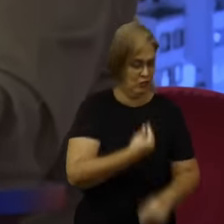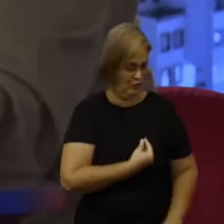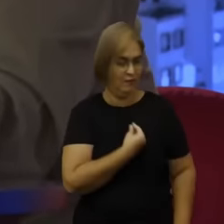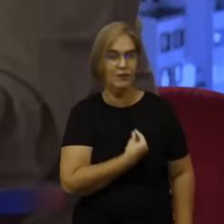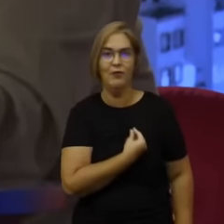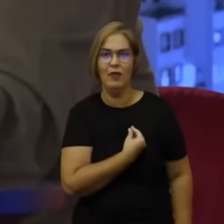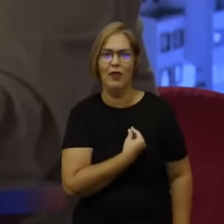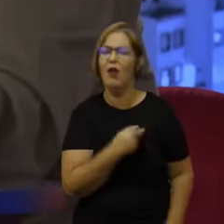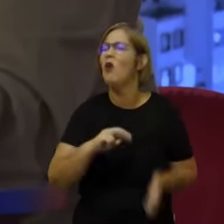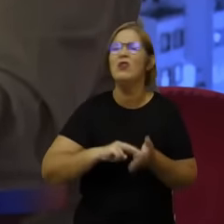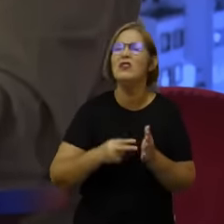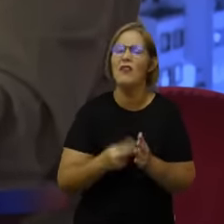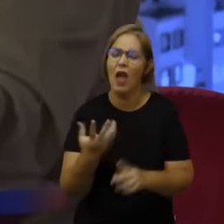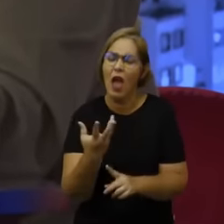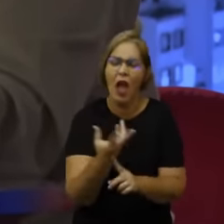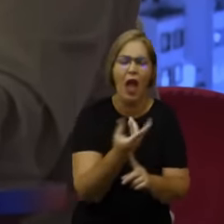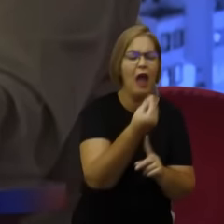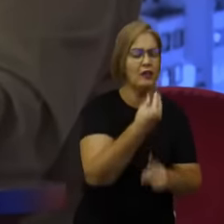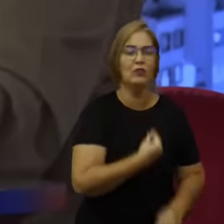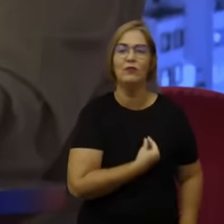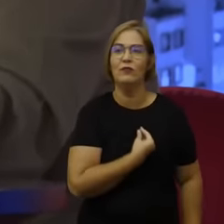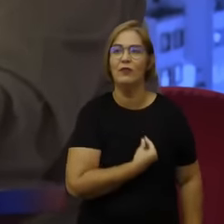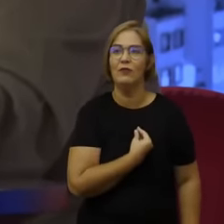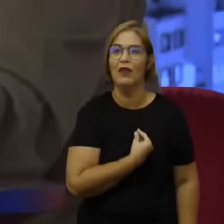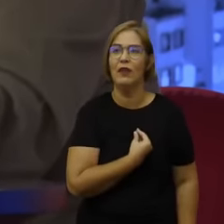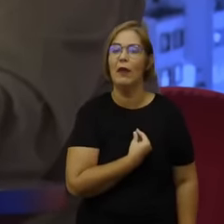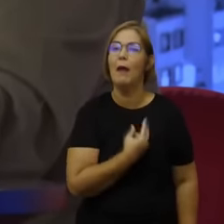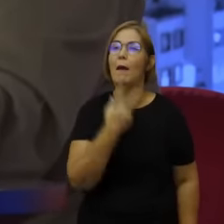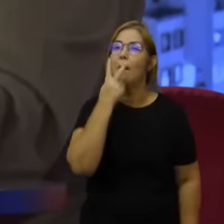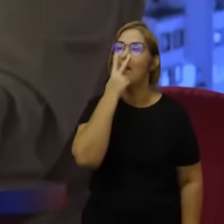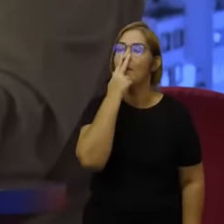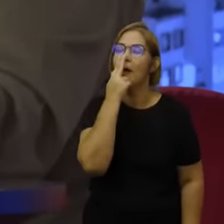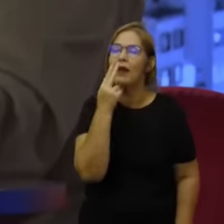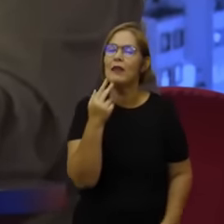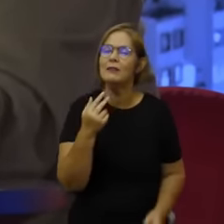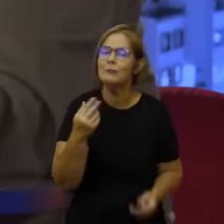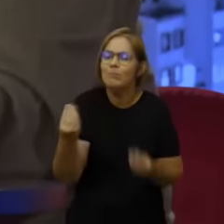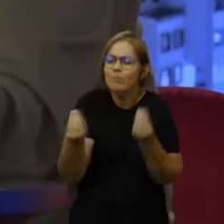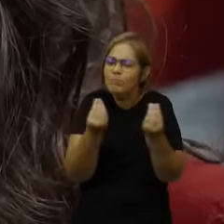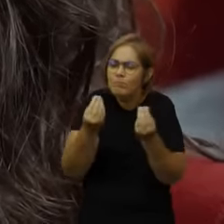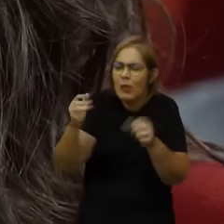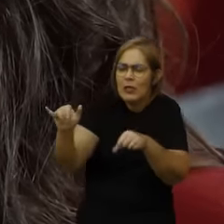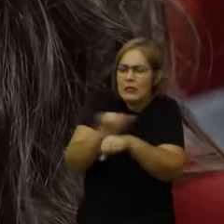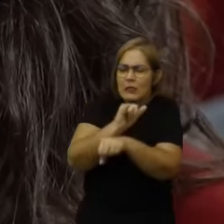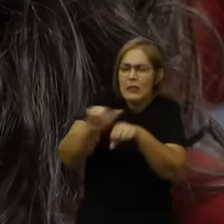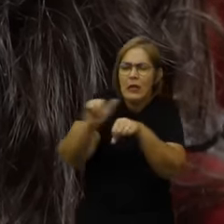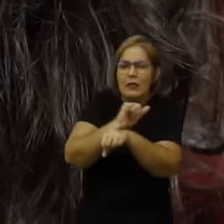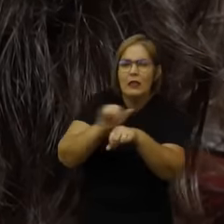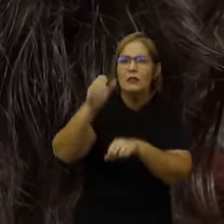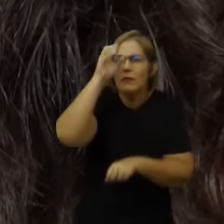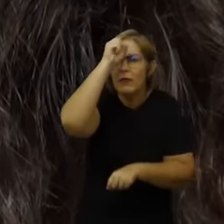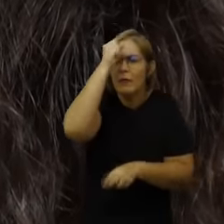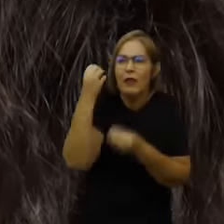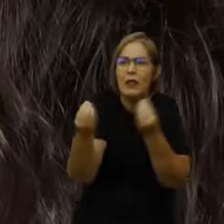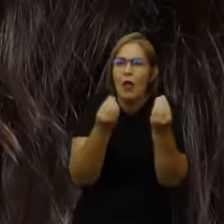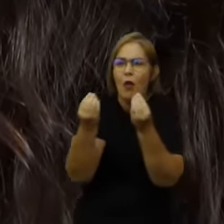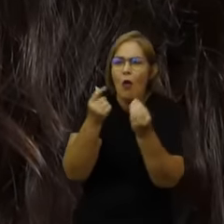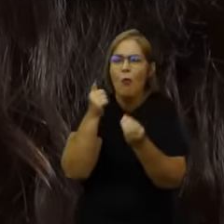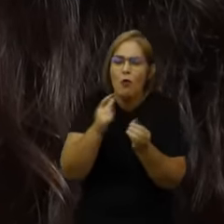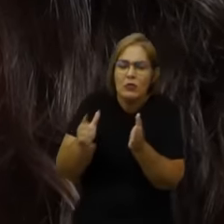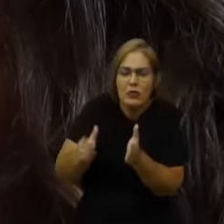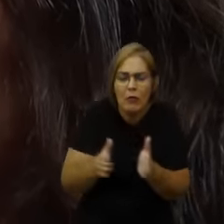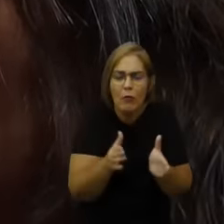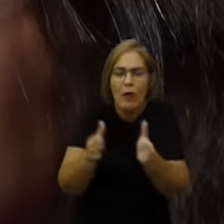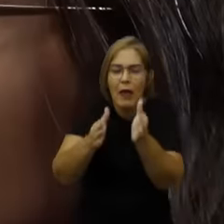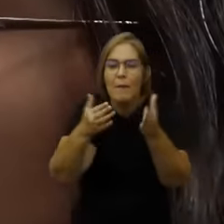arte que disponibiliza virtudes, que disponibiliza sabedoria para que nós possamos conduzir a nossa vida. Ou em